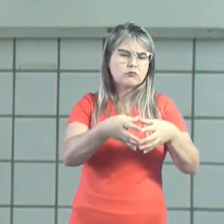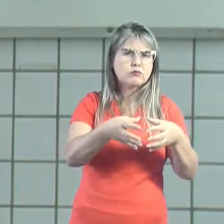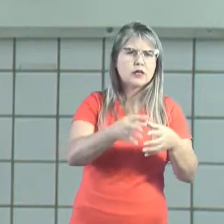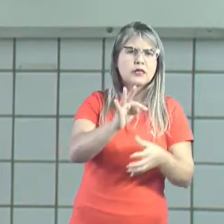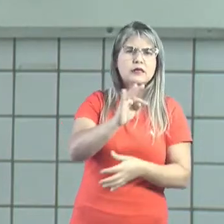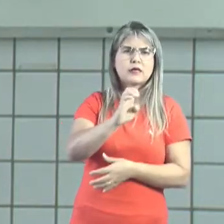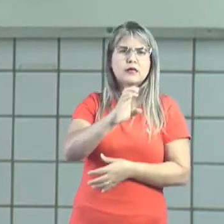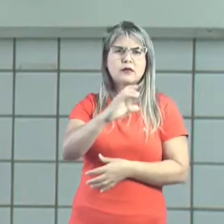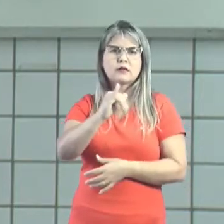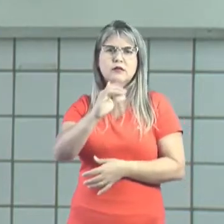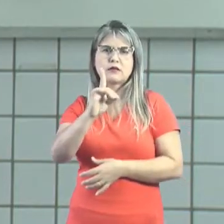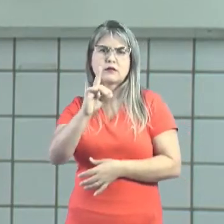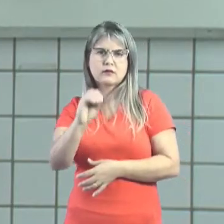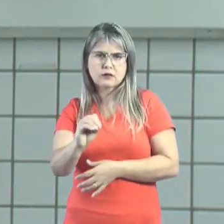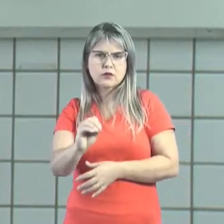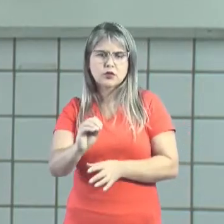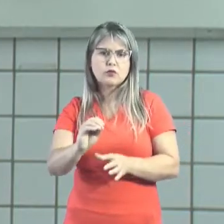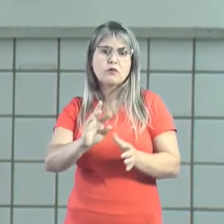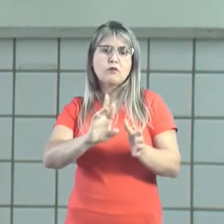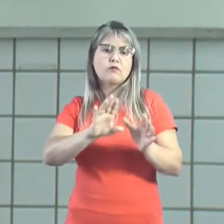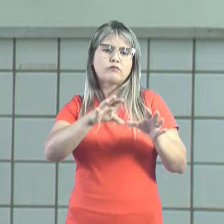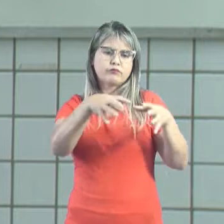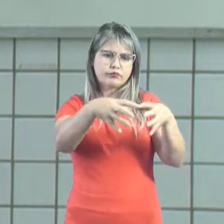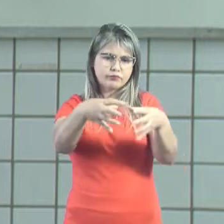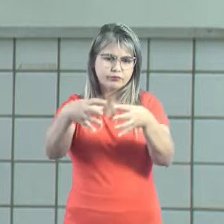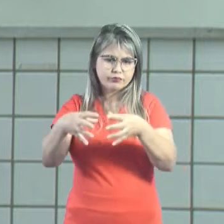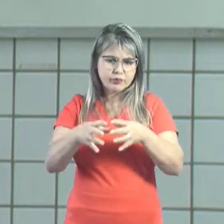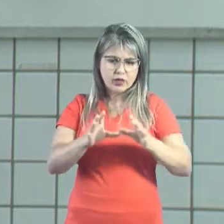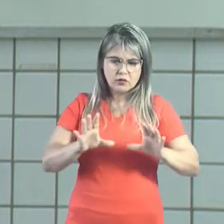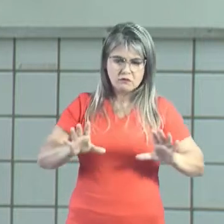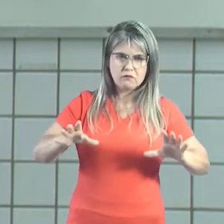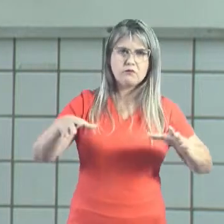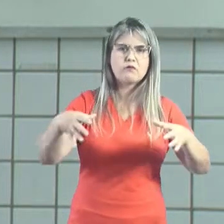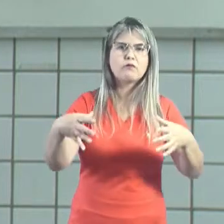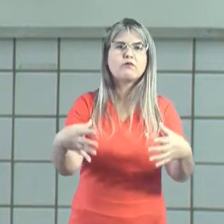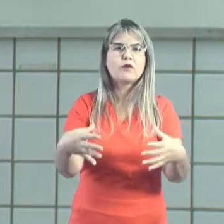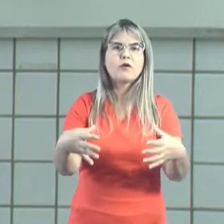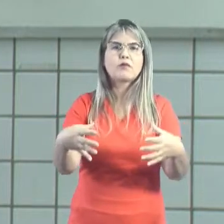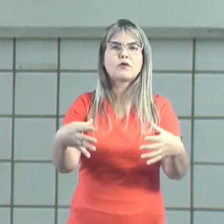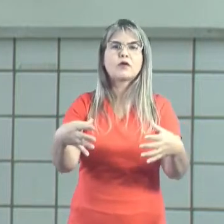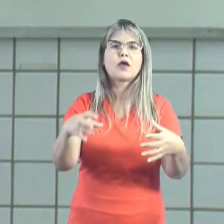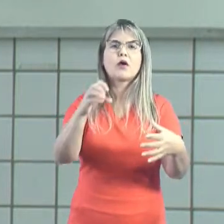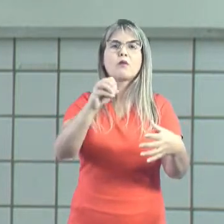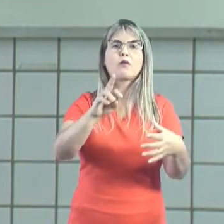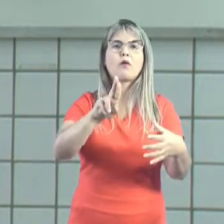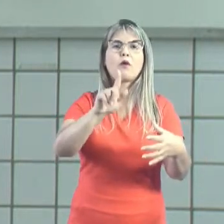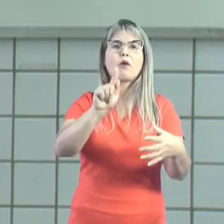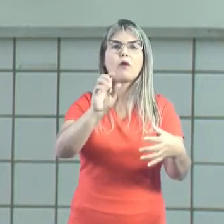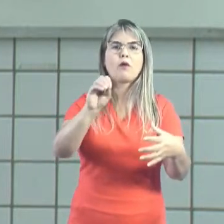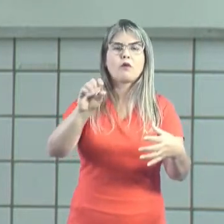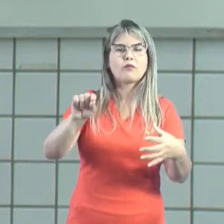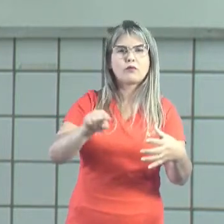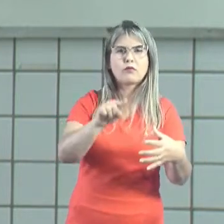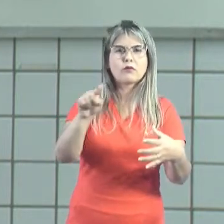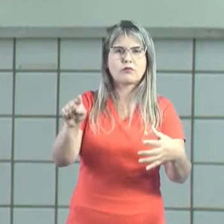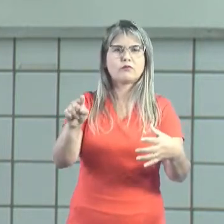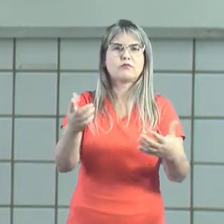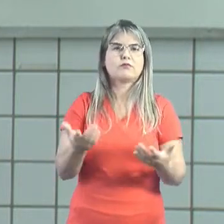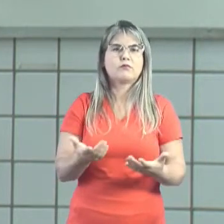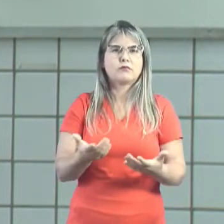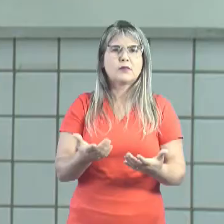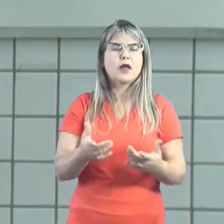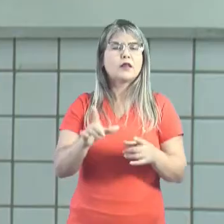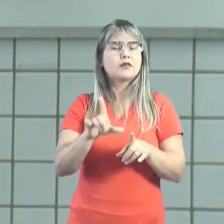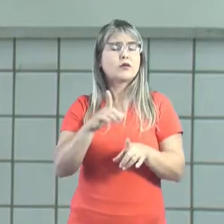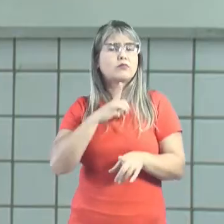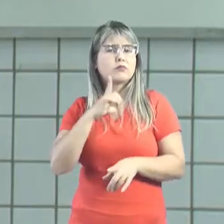exemplo, que compõe o sistema digestório, o estômago. Vários órgãos do sistema digestório, esôfago,